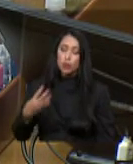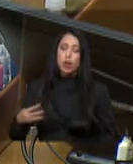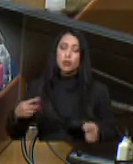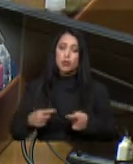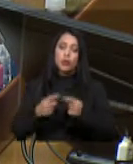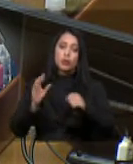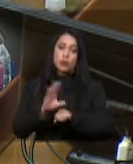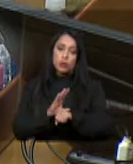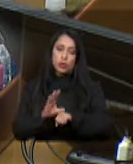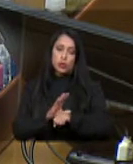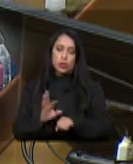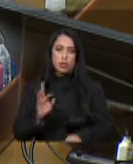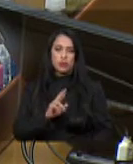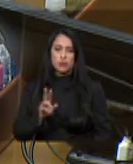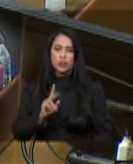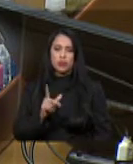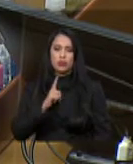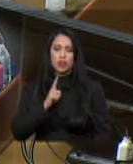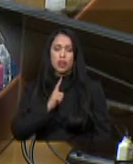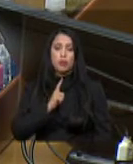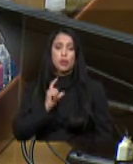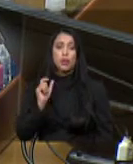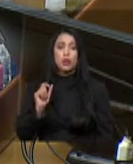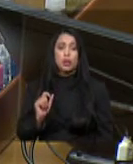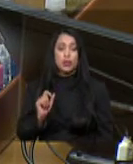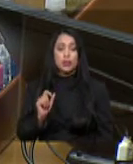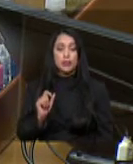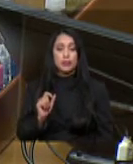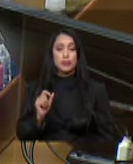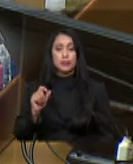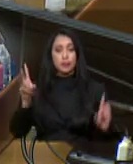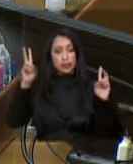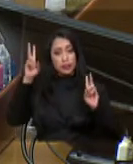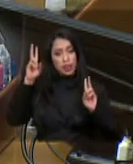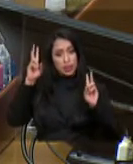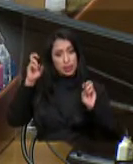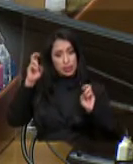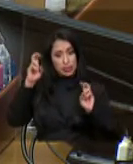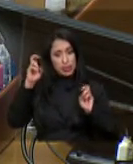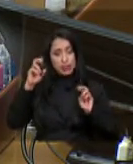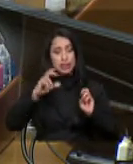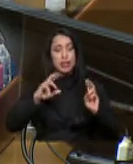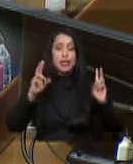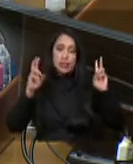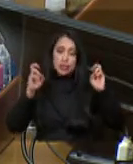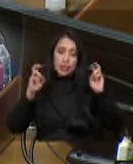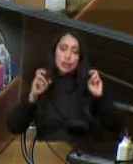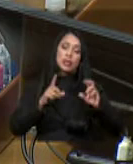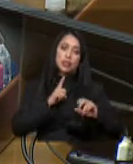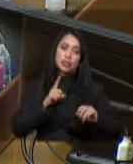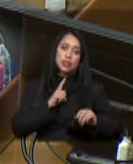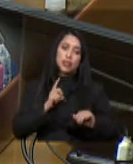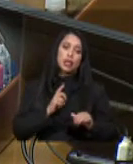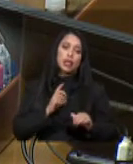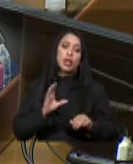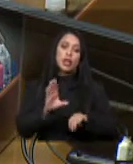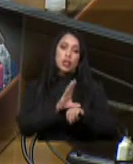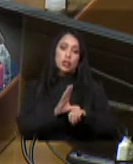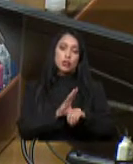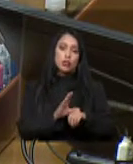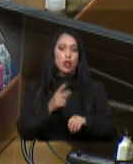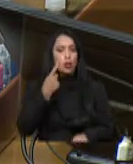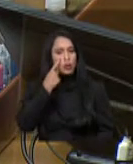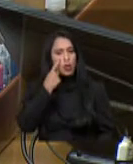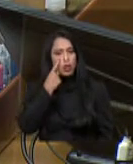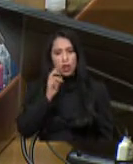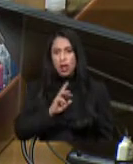Constituição, não passando por esta via, porque esta matéria tem um tratamento constitucional. E, ministro Nunes Marques, em nenhum